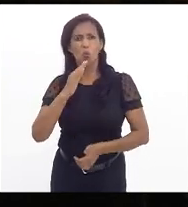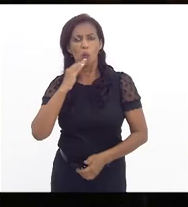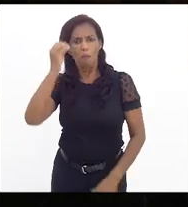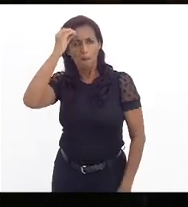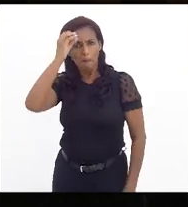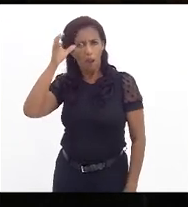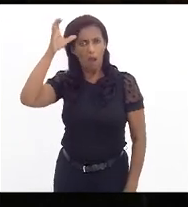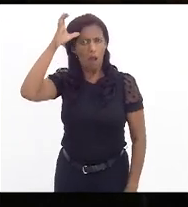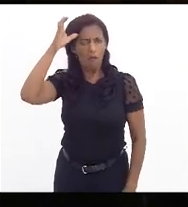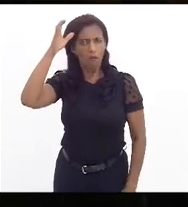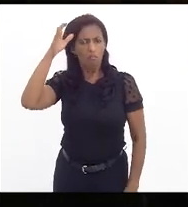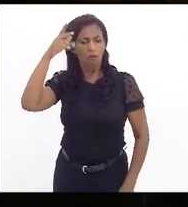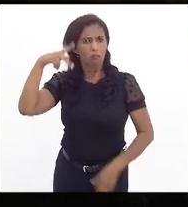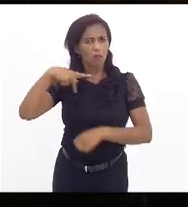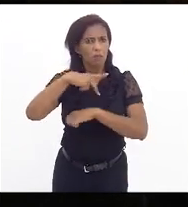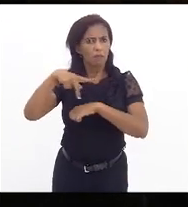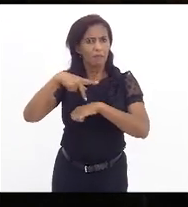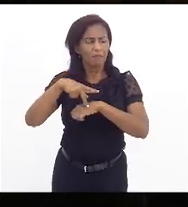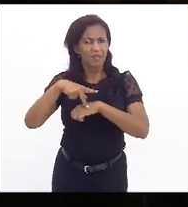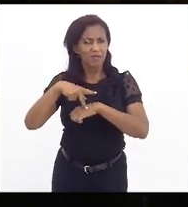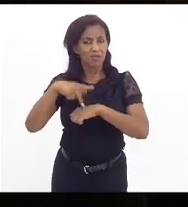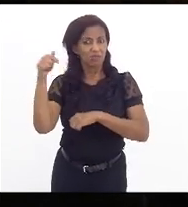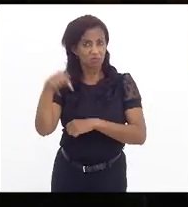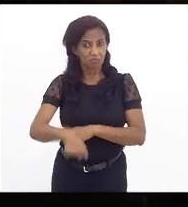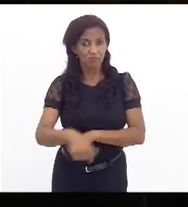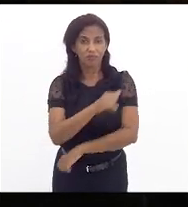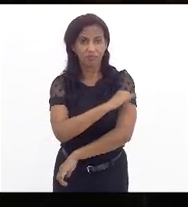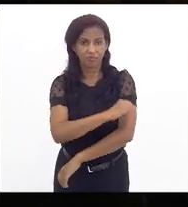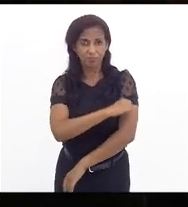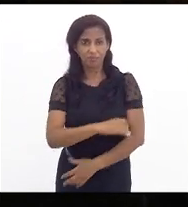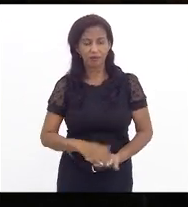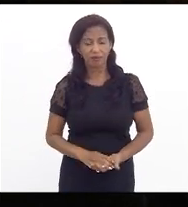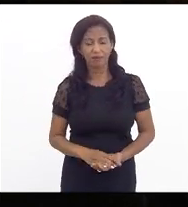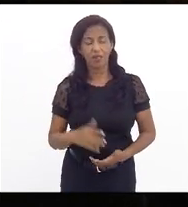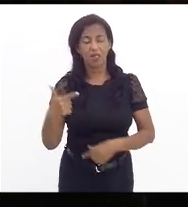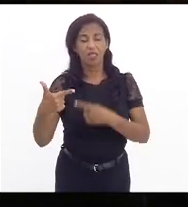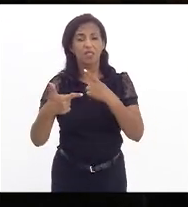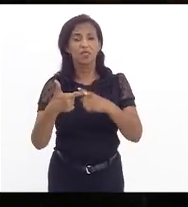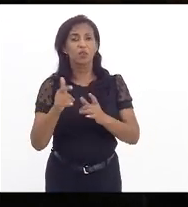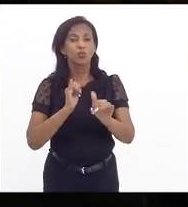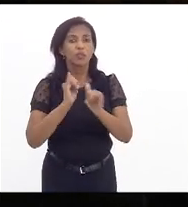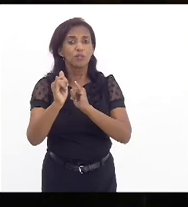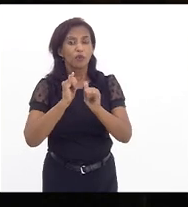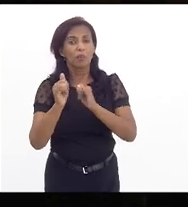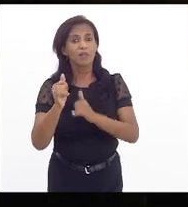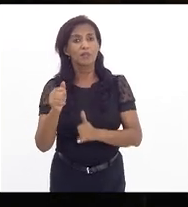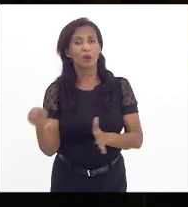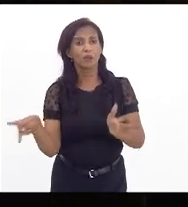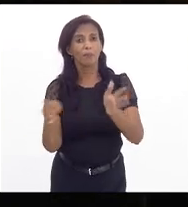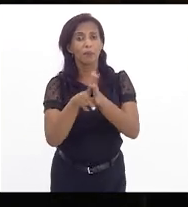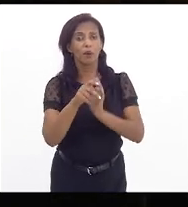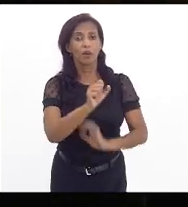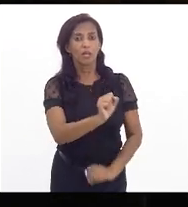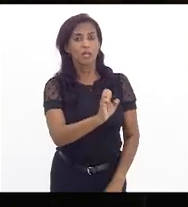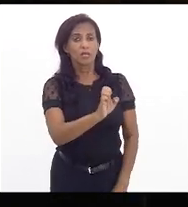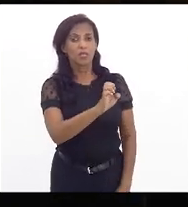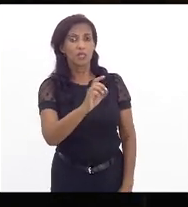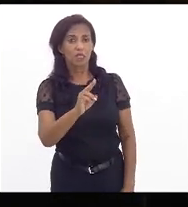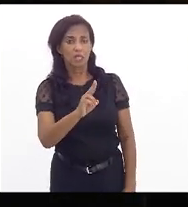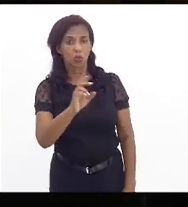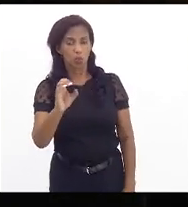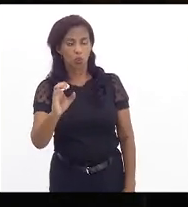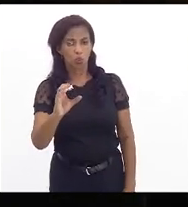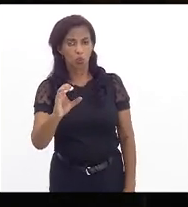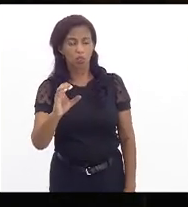da história do nosso país. Aqui no Rio de Janeiro, segundo informações da própria SEDUC, para concluir, 40%